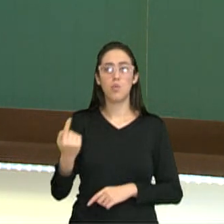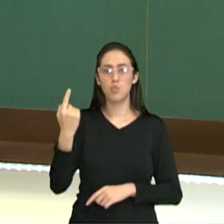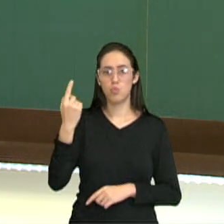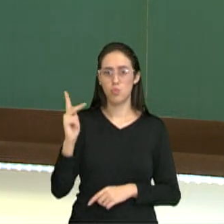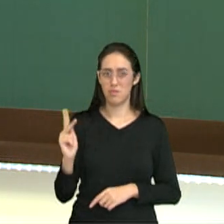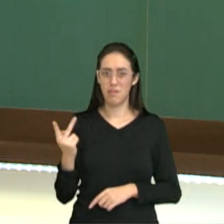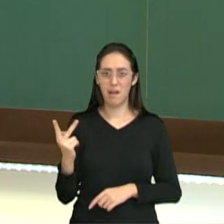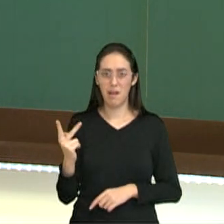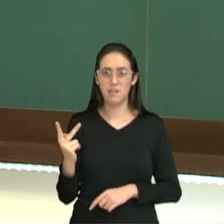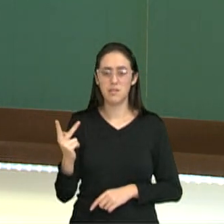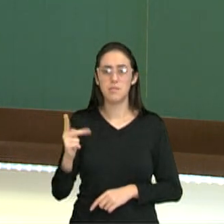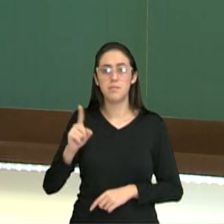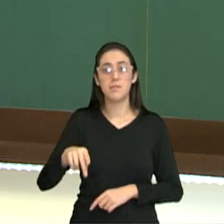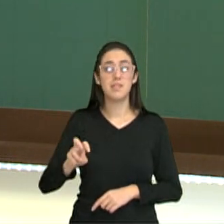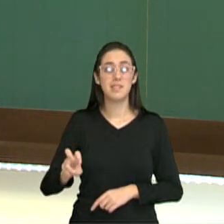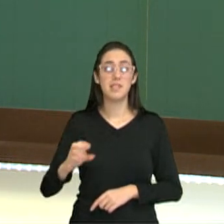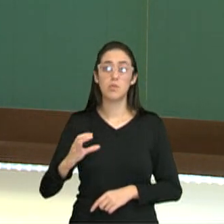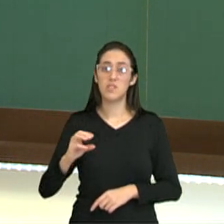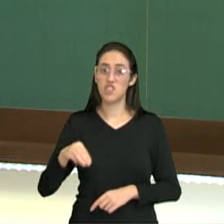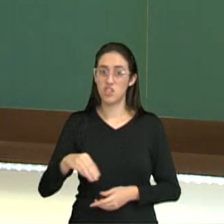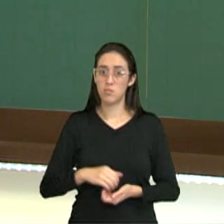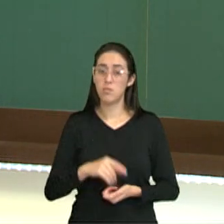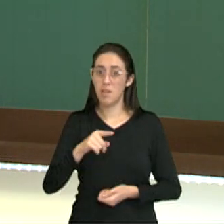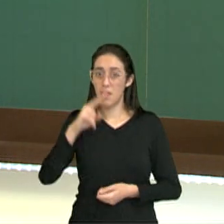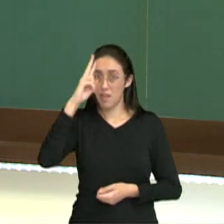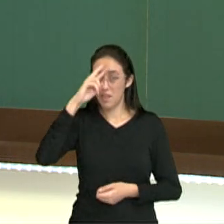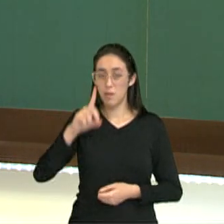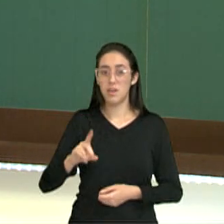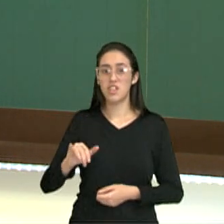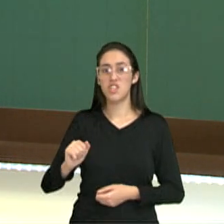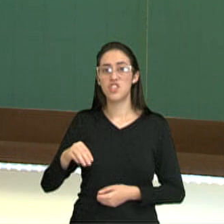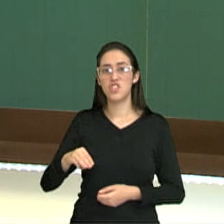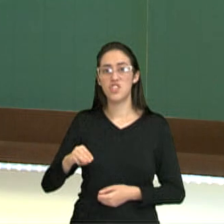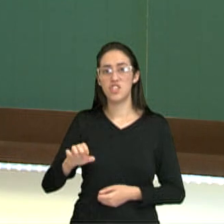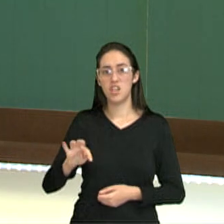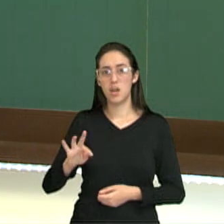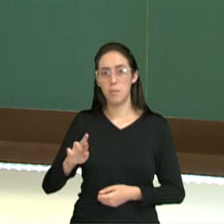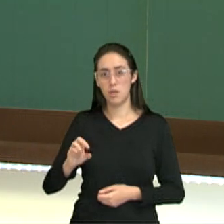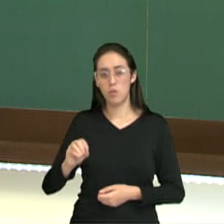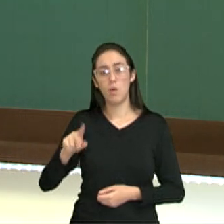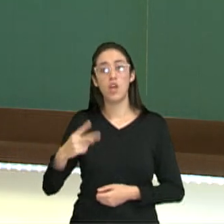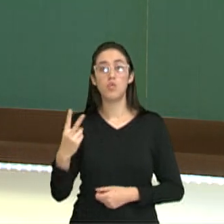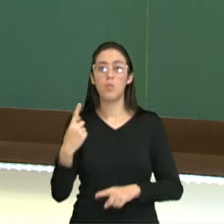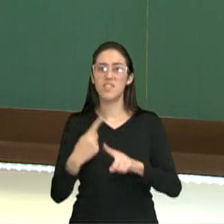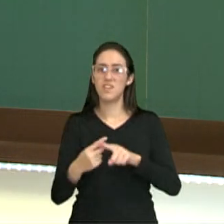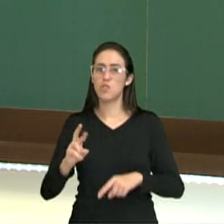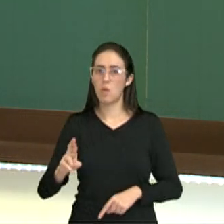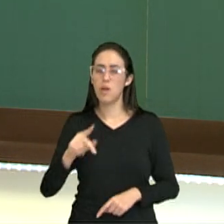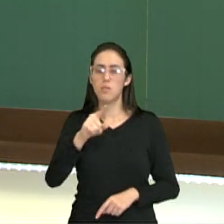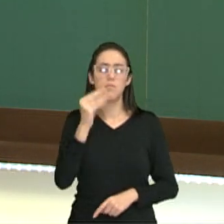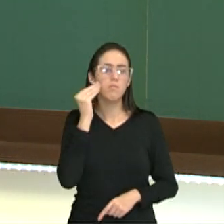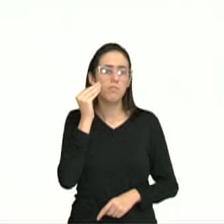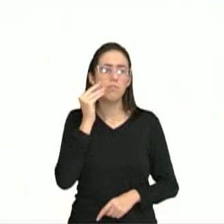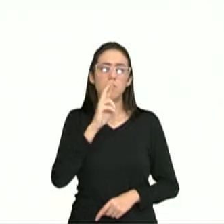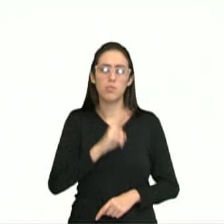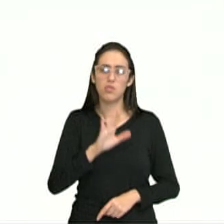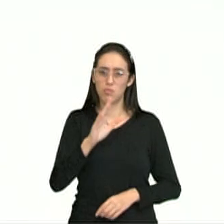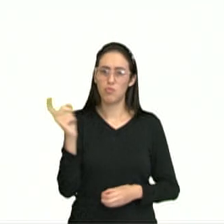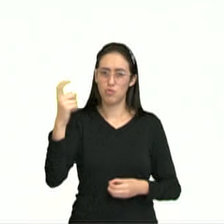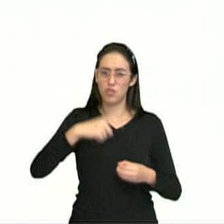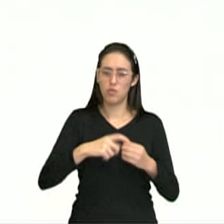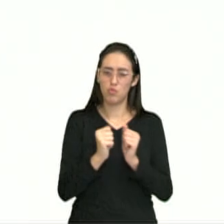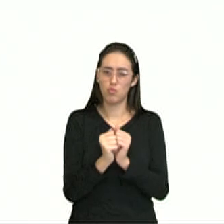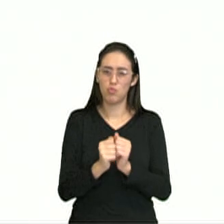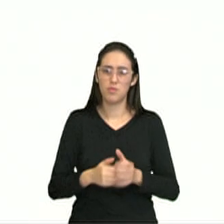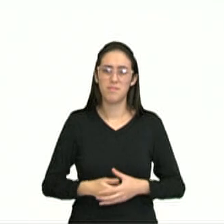nosso tronco, que é 5 centímetros. Lembrando, o diâmetro é 2 vezes o raio. Vou dar um tempinho para vocês resolverem e já voltamos a